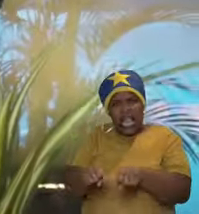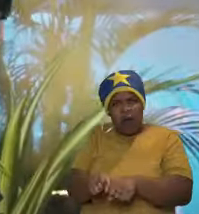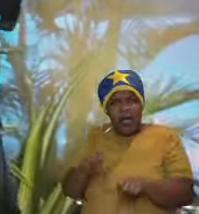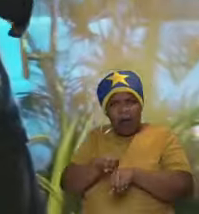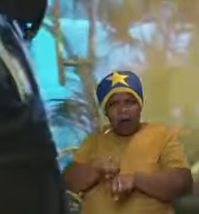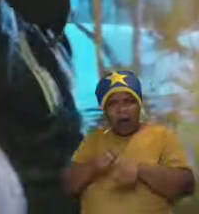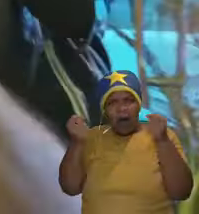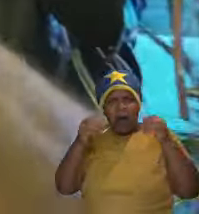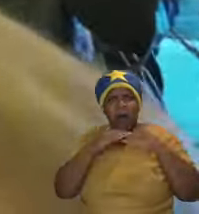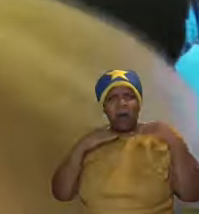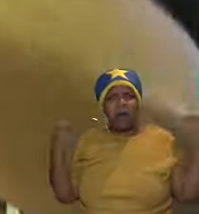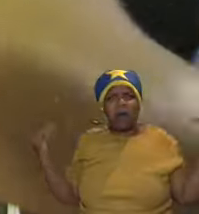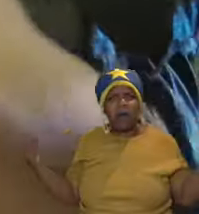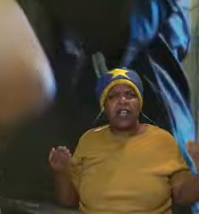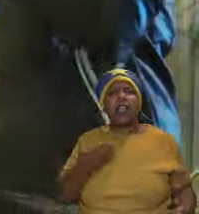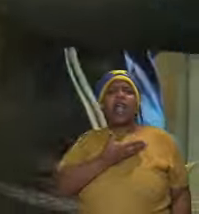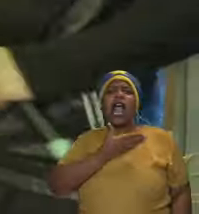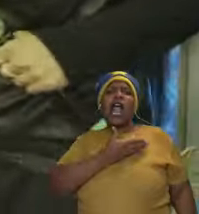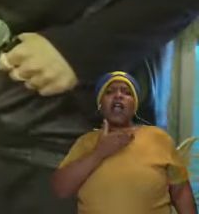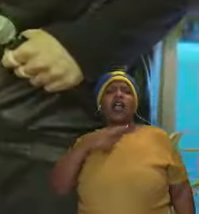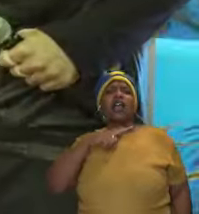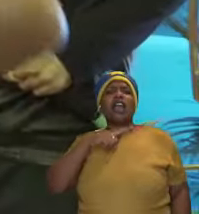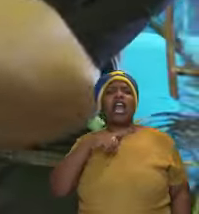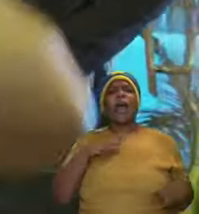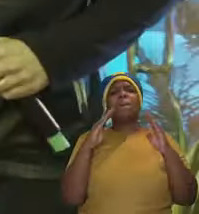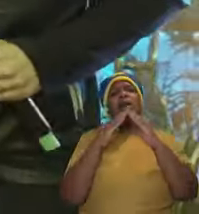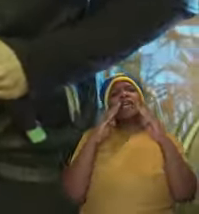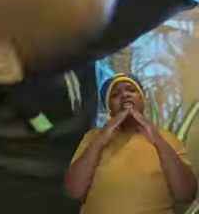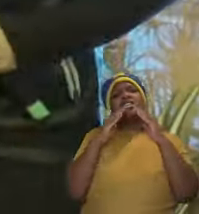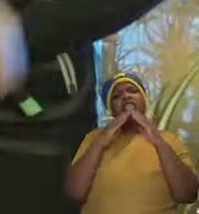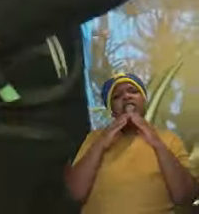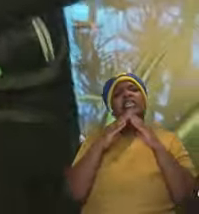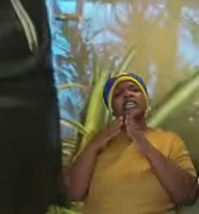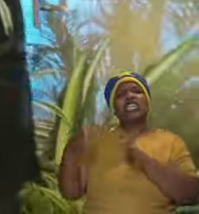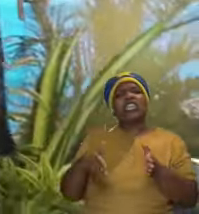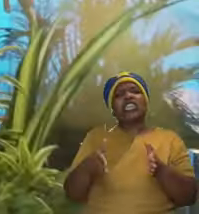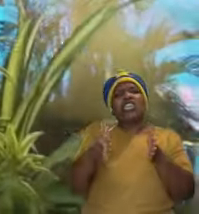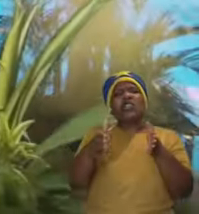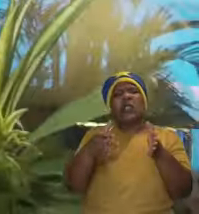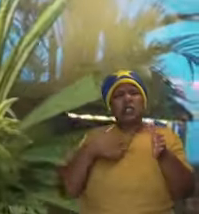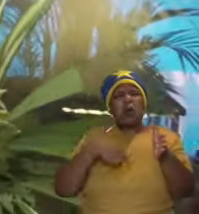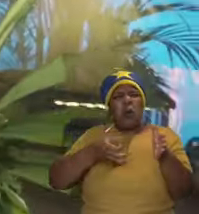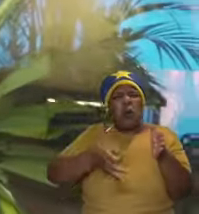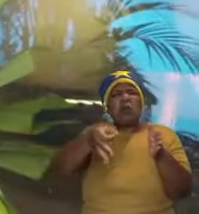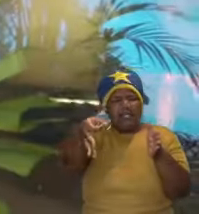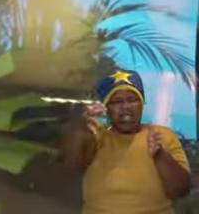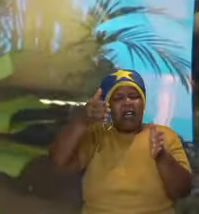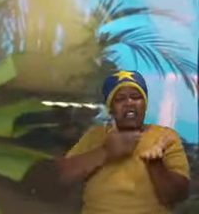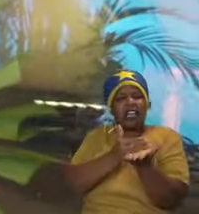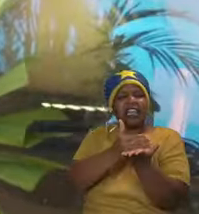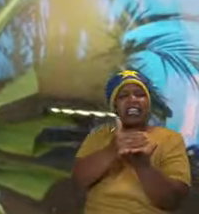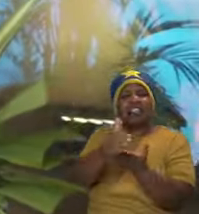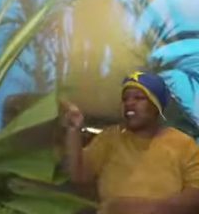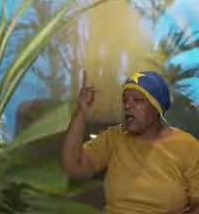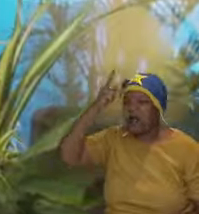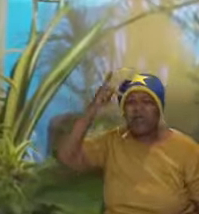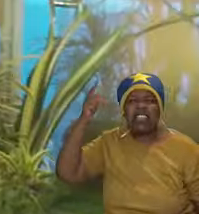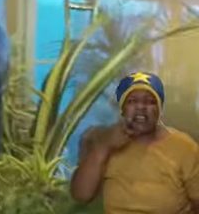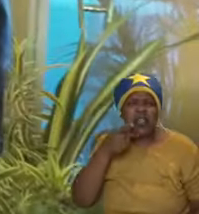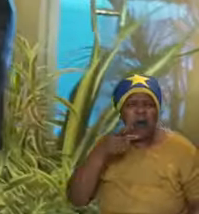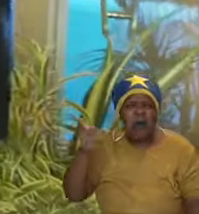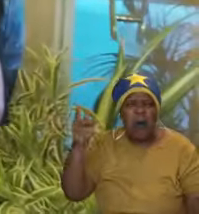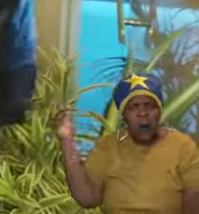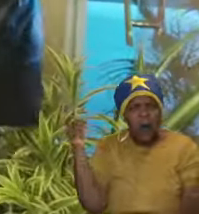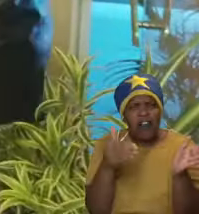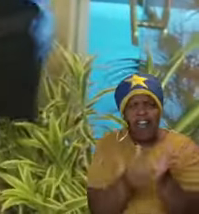minha quebrada. Meu peço, meus princípios, meu barraco, minha estrada. Cruzão é só o início e por mais. Eles pensam que essa porra tá